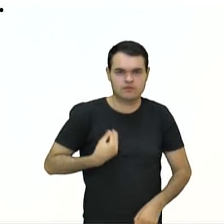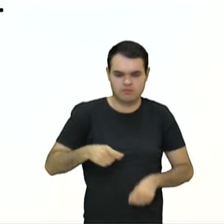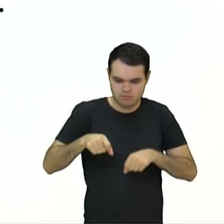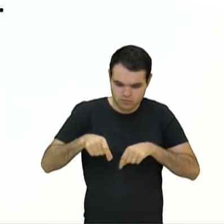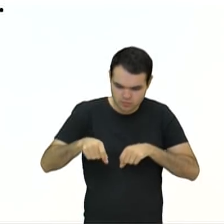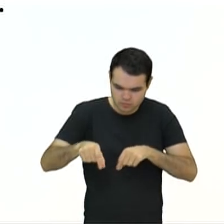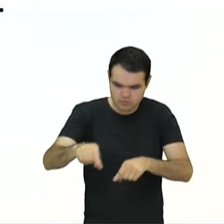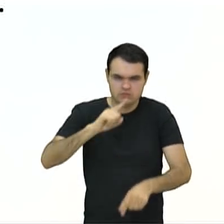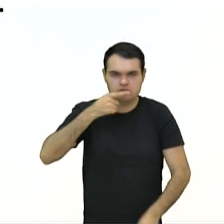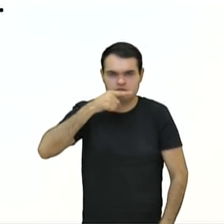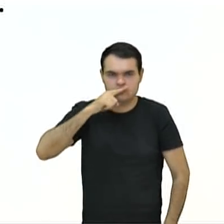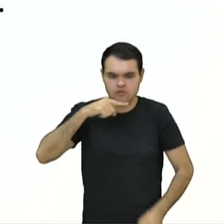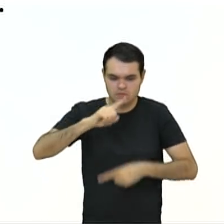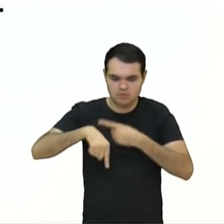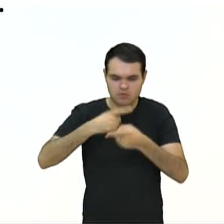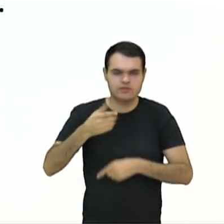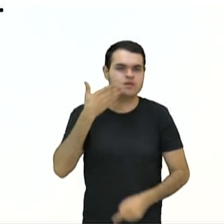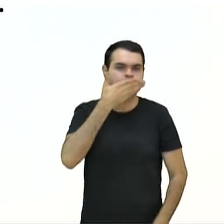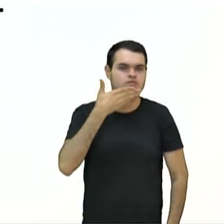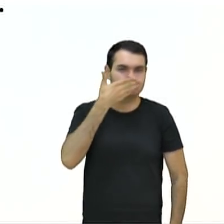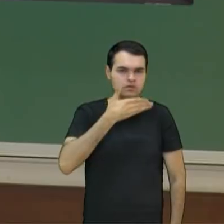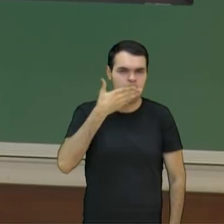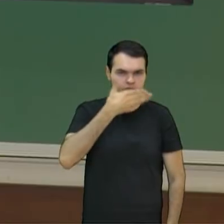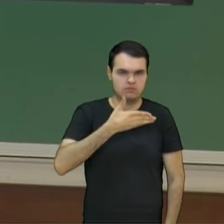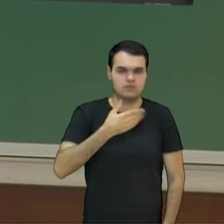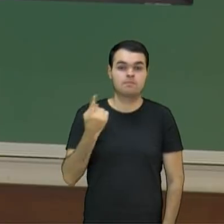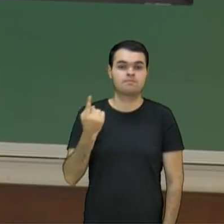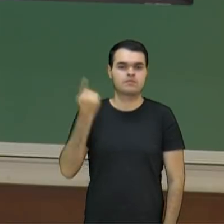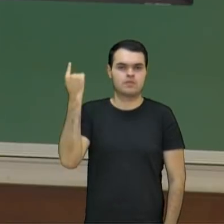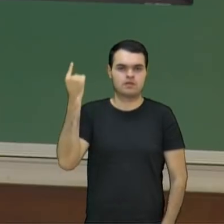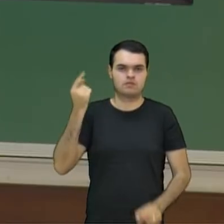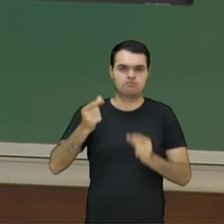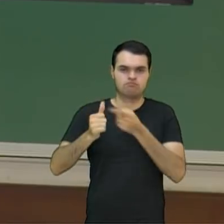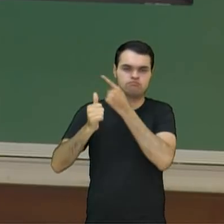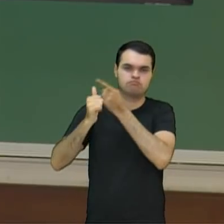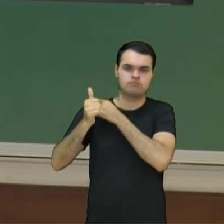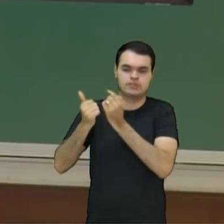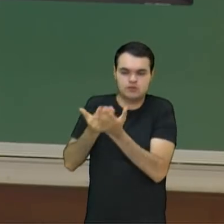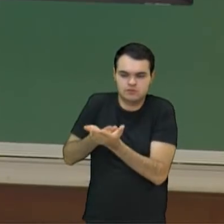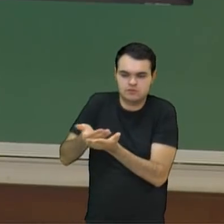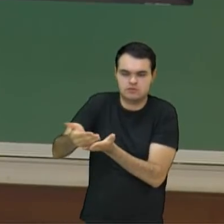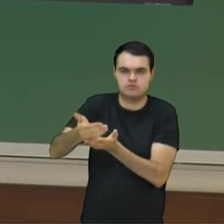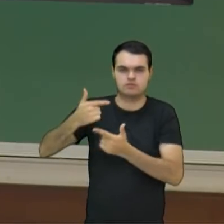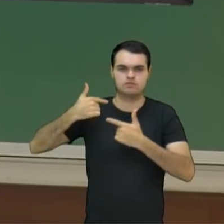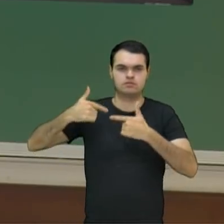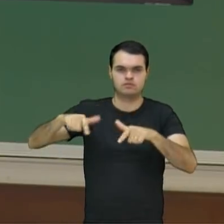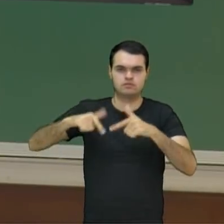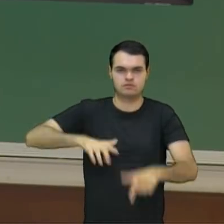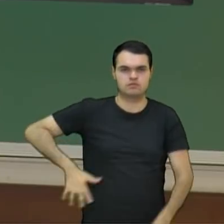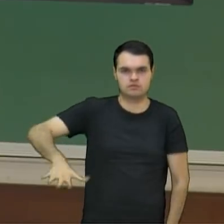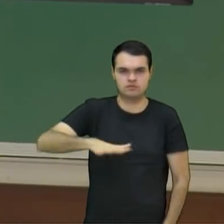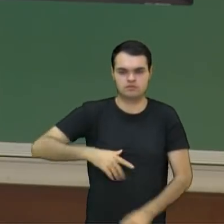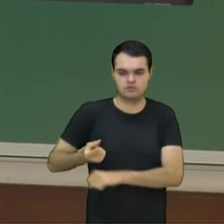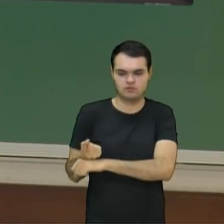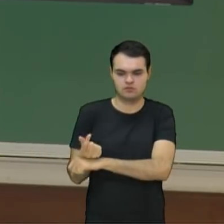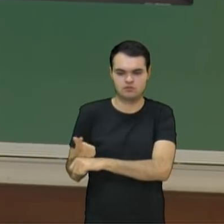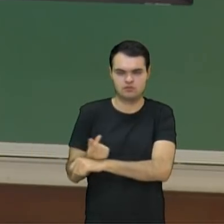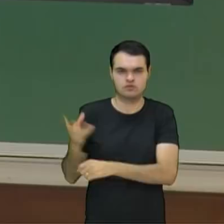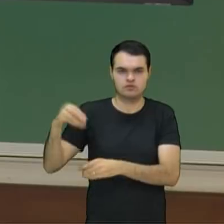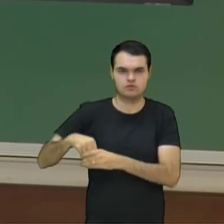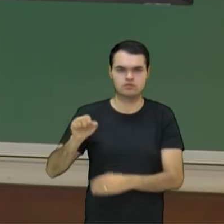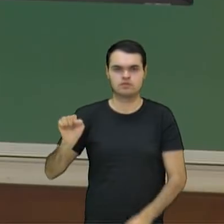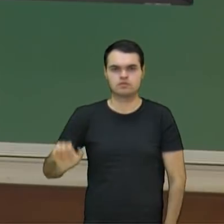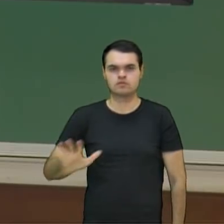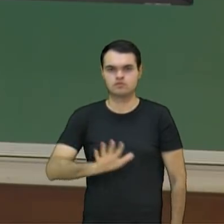a cana e depois produz o açúcar. Foram as primeiras ali atividades, o início das atividades econômicas da região Sudeste,